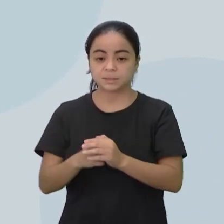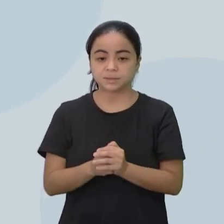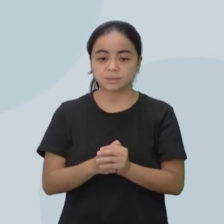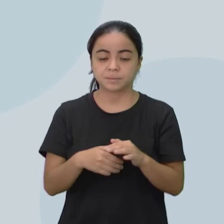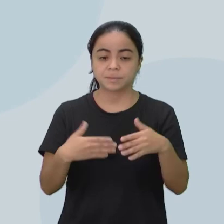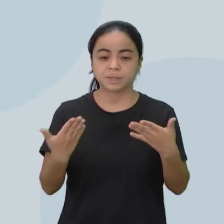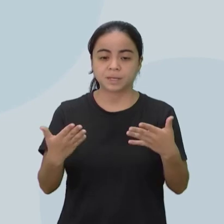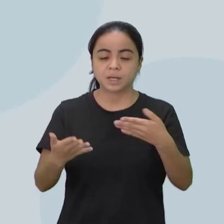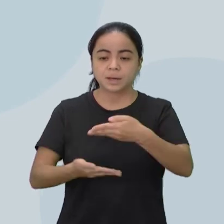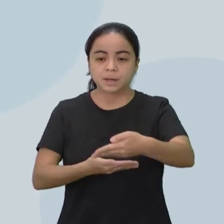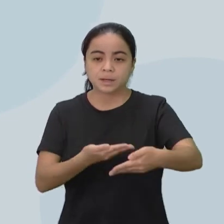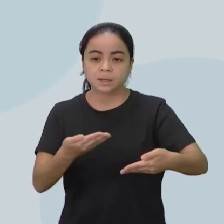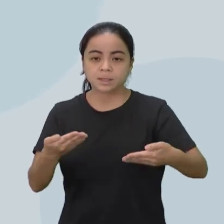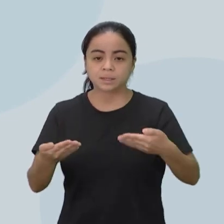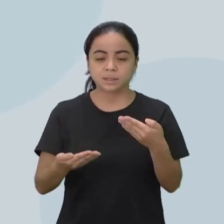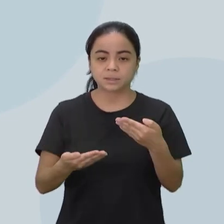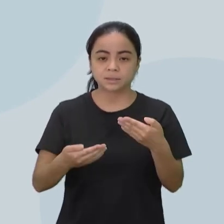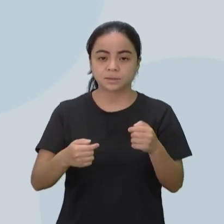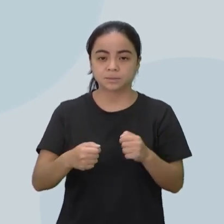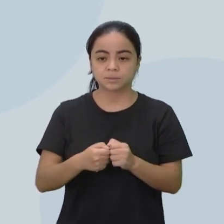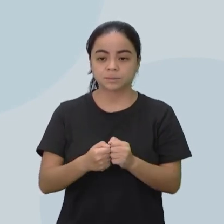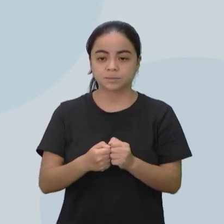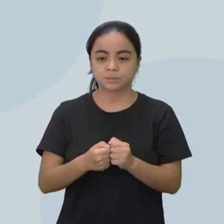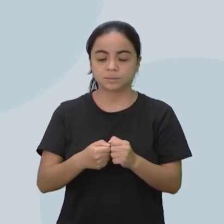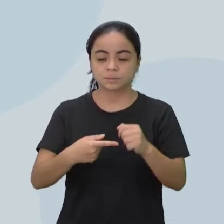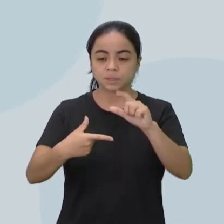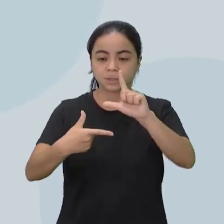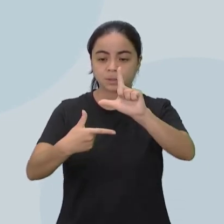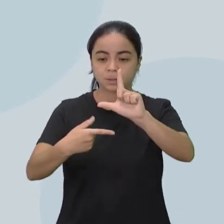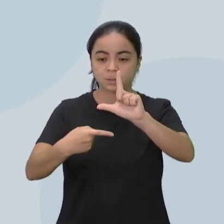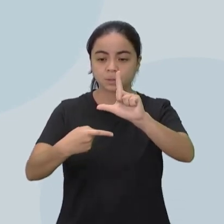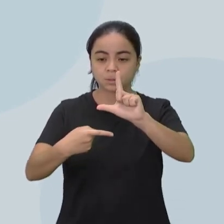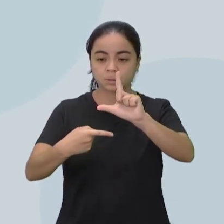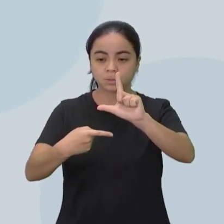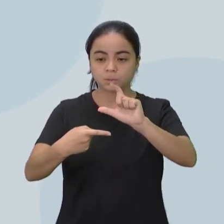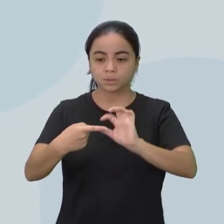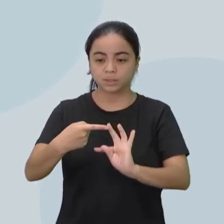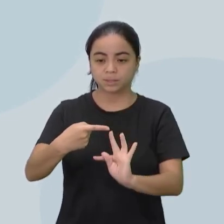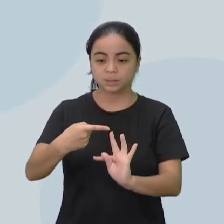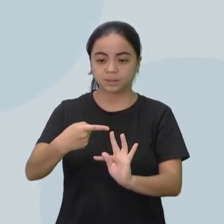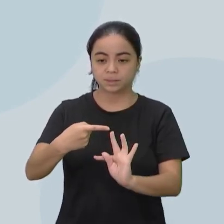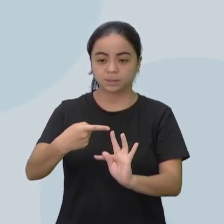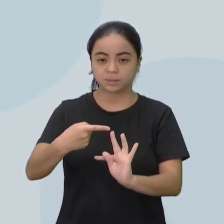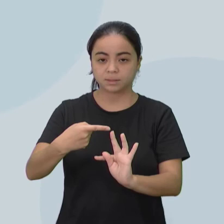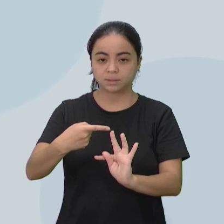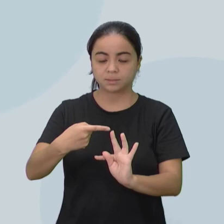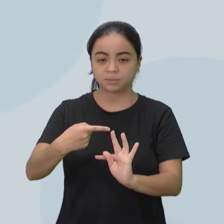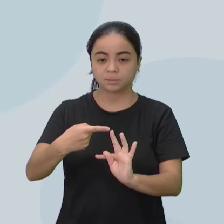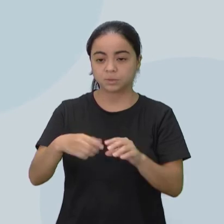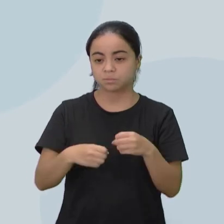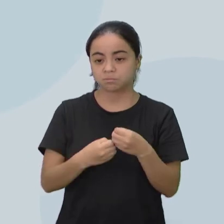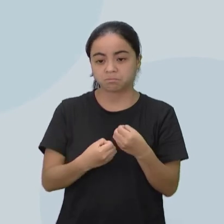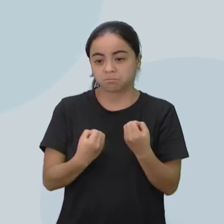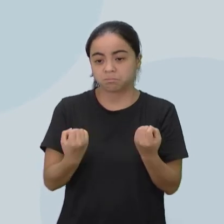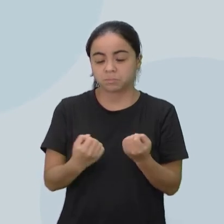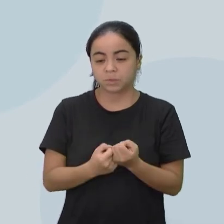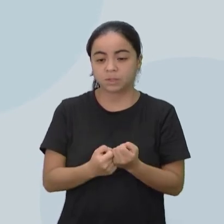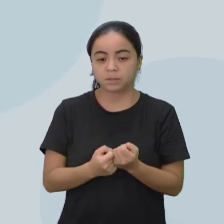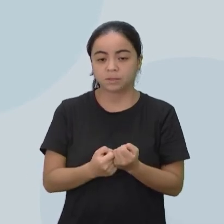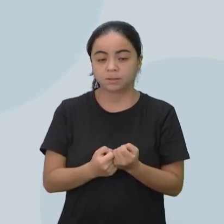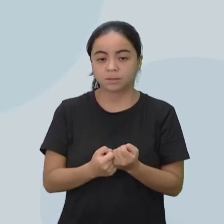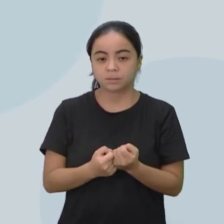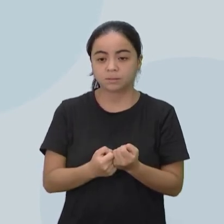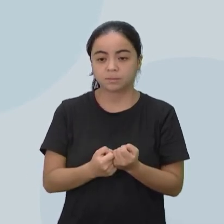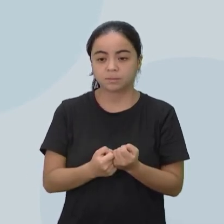vai fazer a relação, ó, do lucro com o tempo. Opa! O lucro dividido pelo tempo para ver quanto que dá. Lá no caso